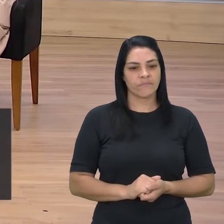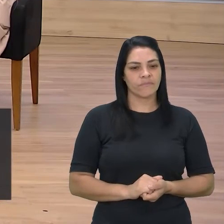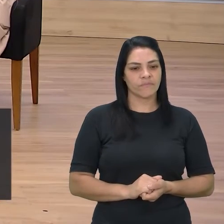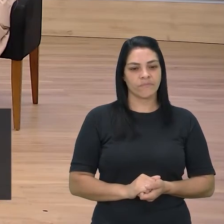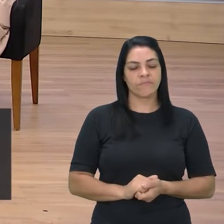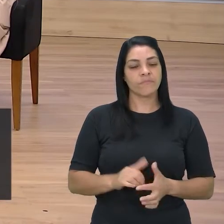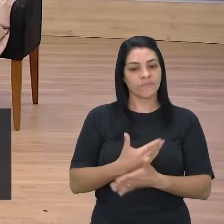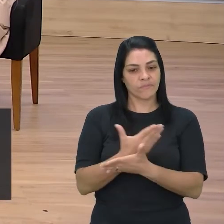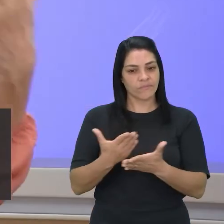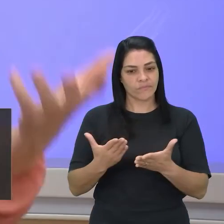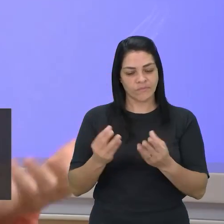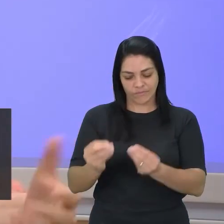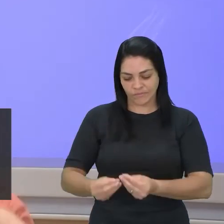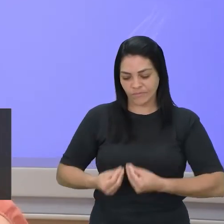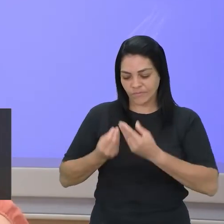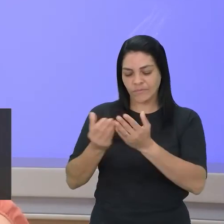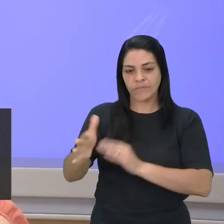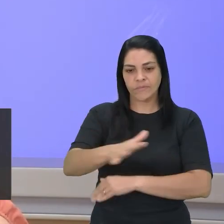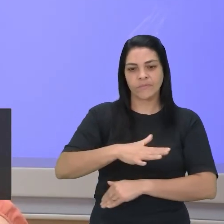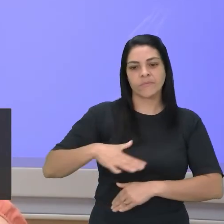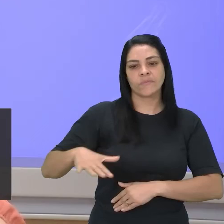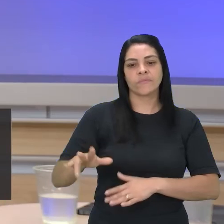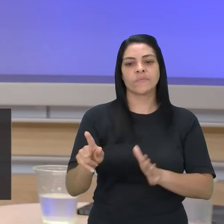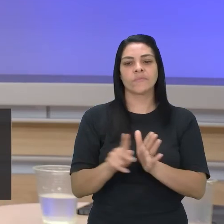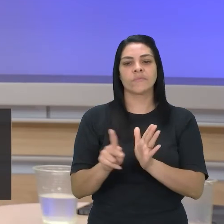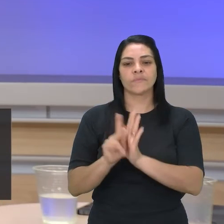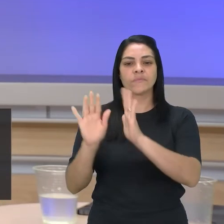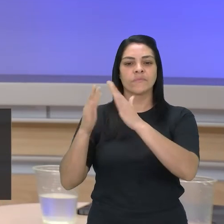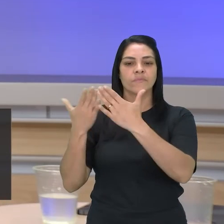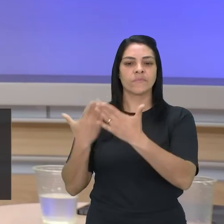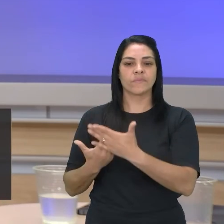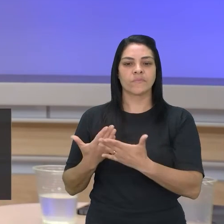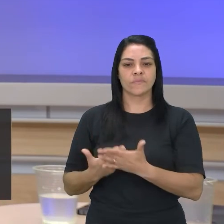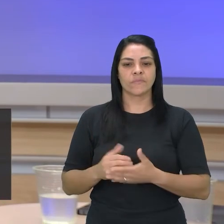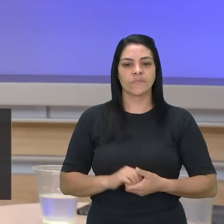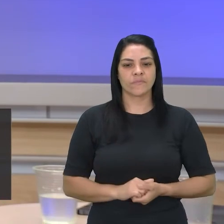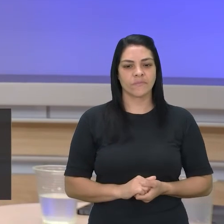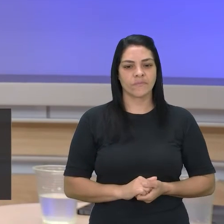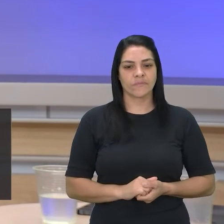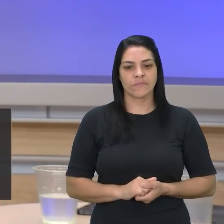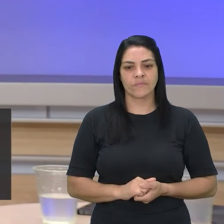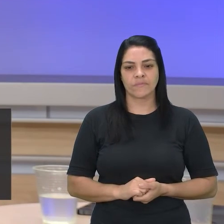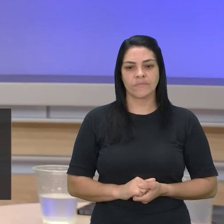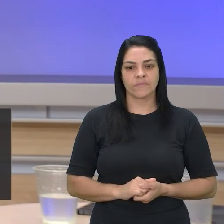esse espaço para as escolas. Isso.